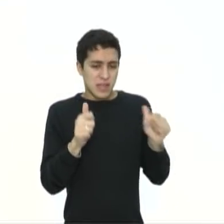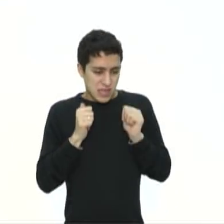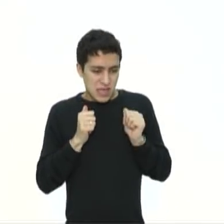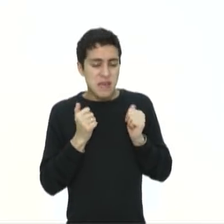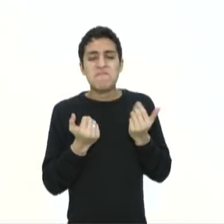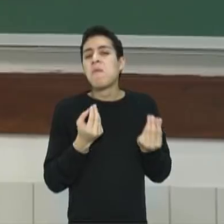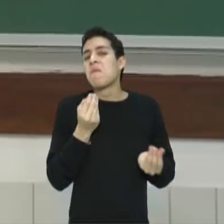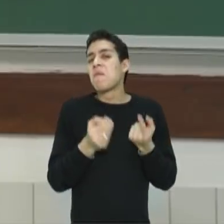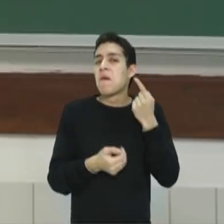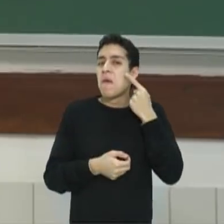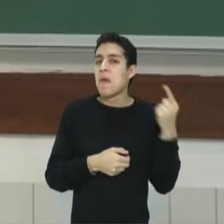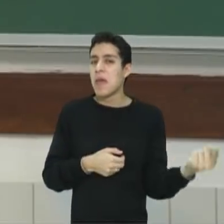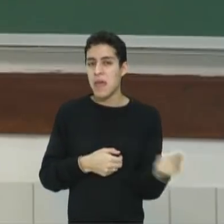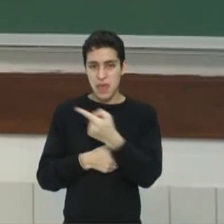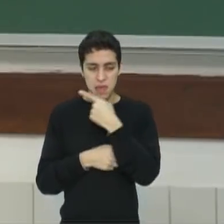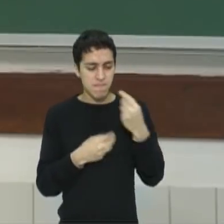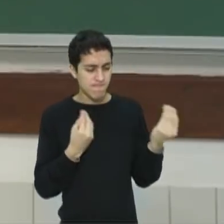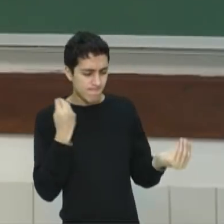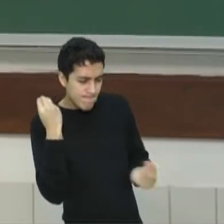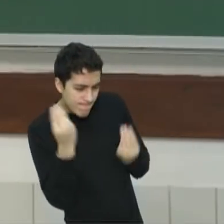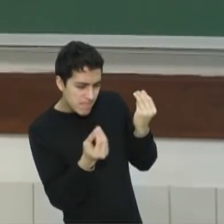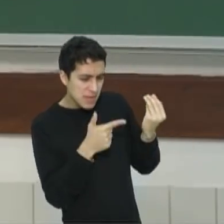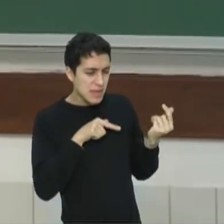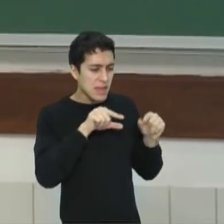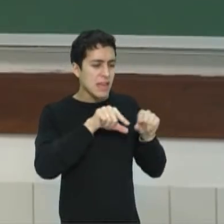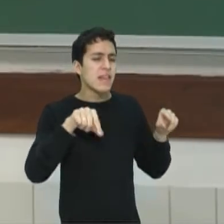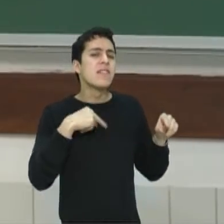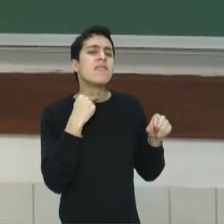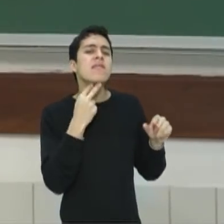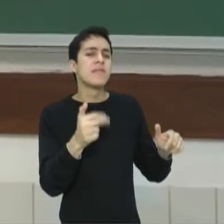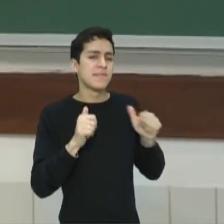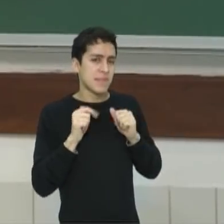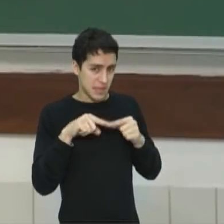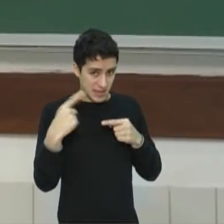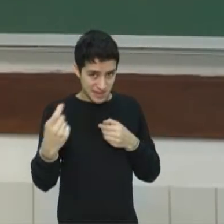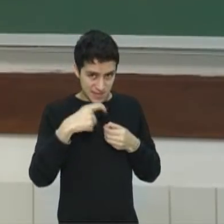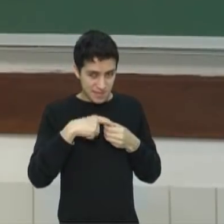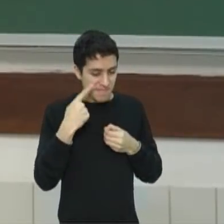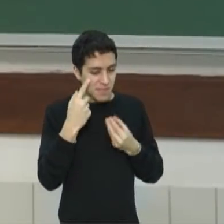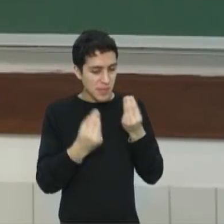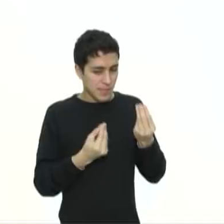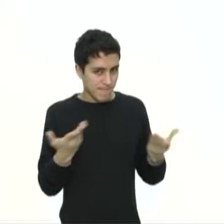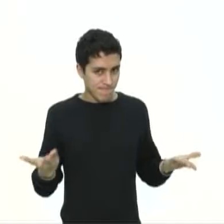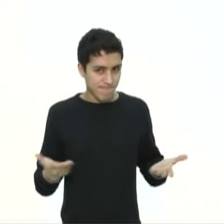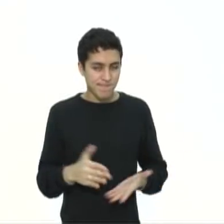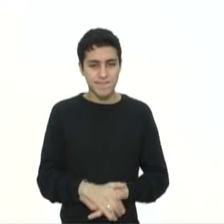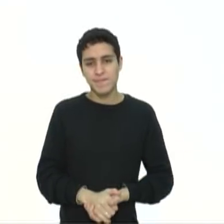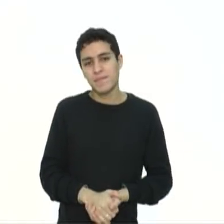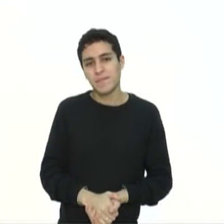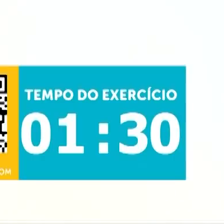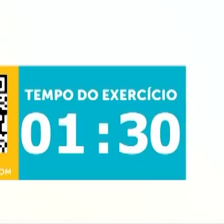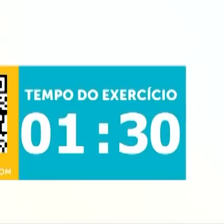nessa tirinha. Tá? Então, em que local que a gente tem uma frase na voz passiva? E a gente já volta para verificar.